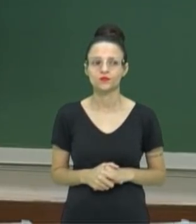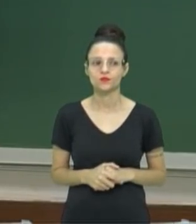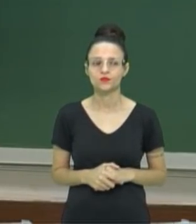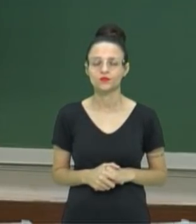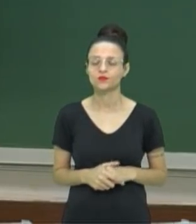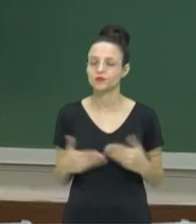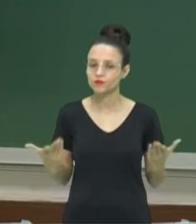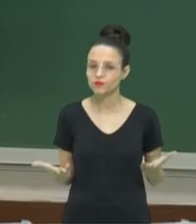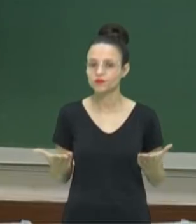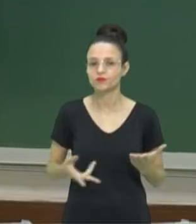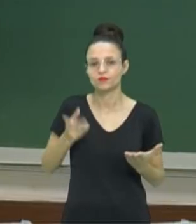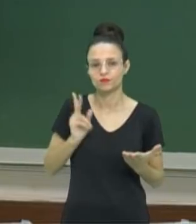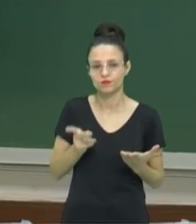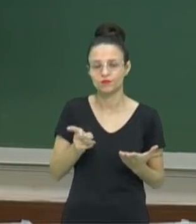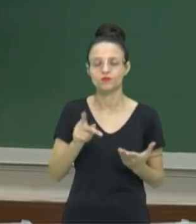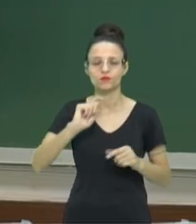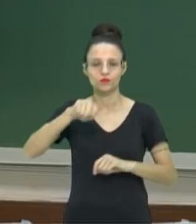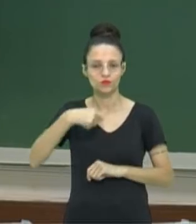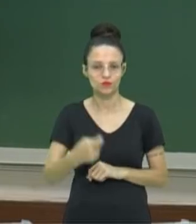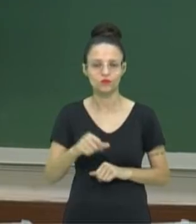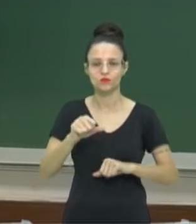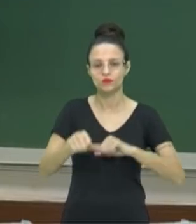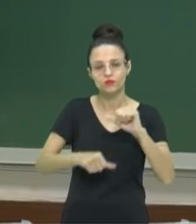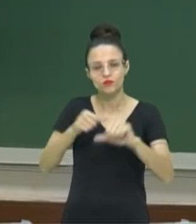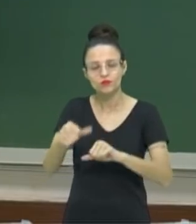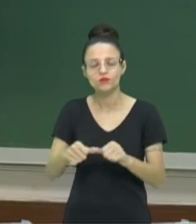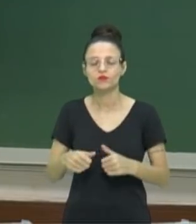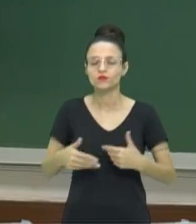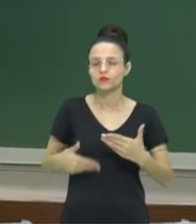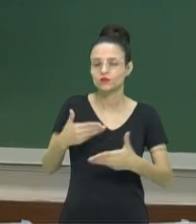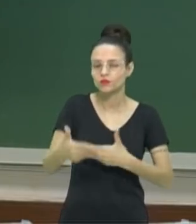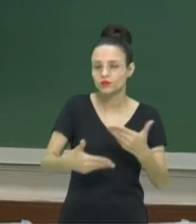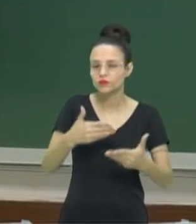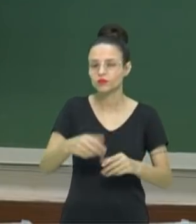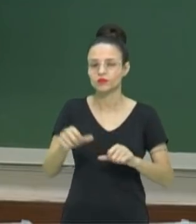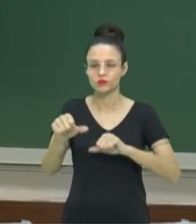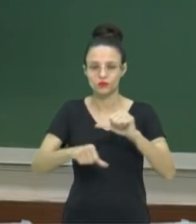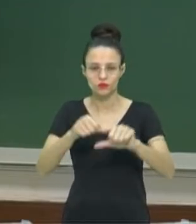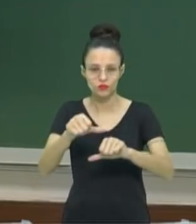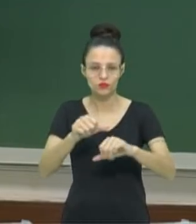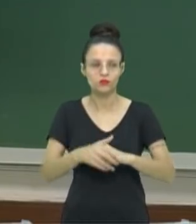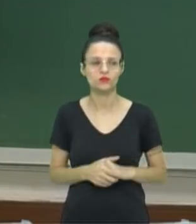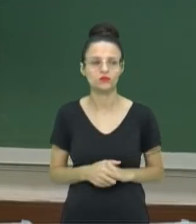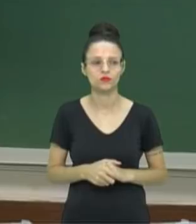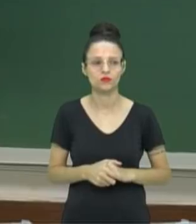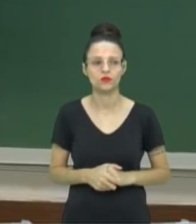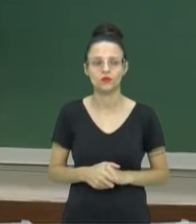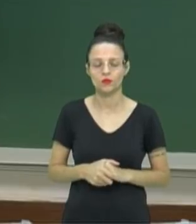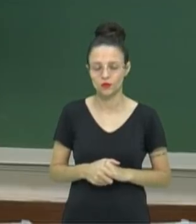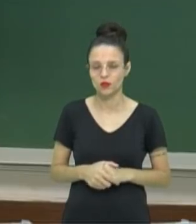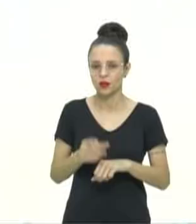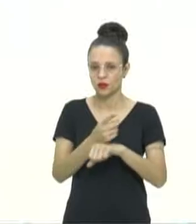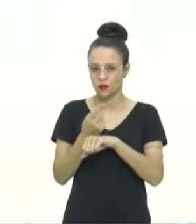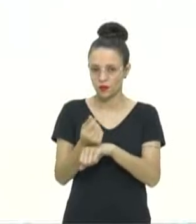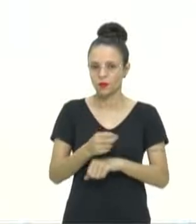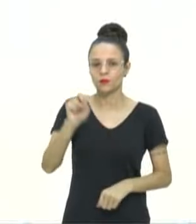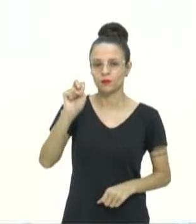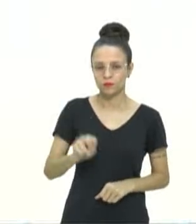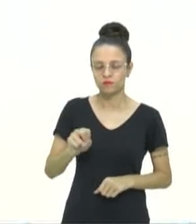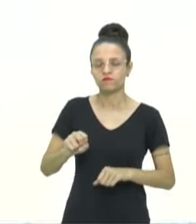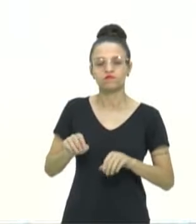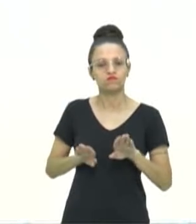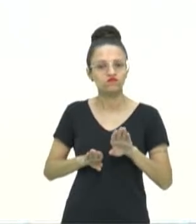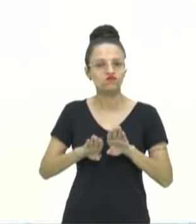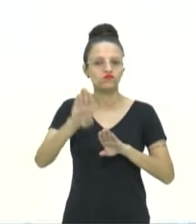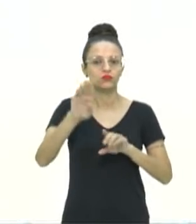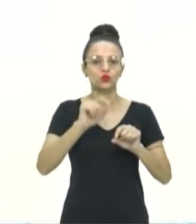nós podemos dizer ainda dentro dessa ideia de mudanças, desses processos de mudança? A economia da região sul evolui de uma